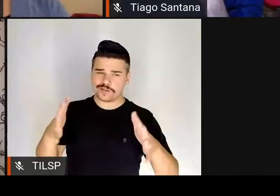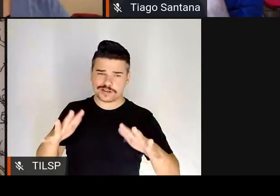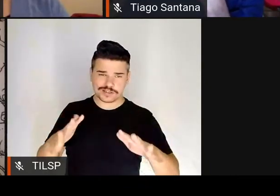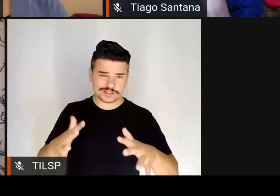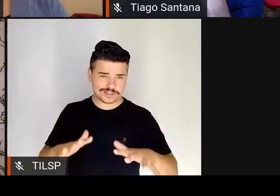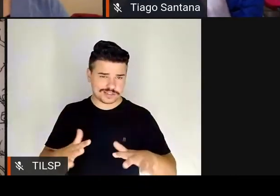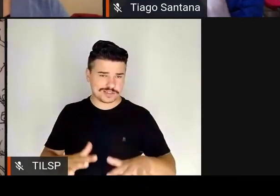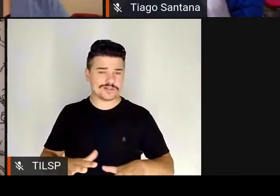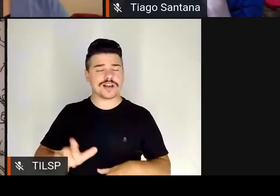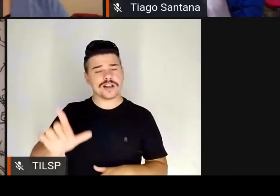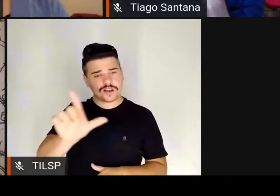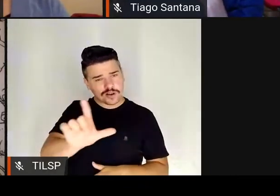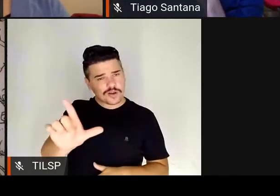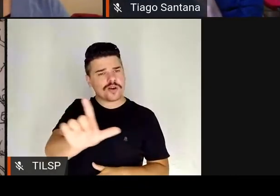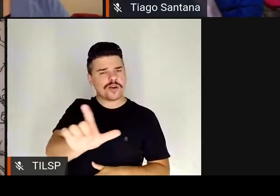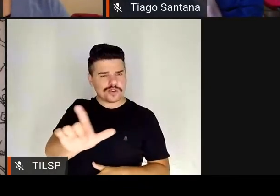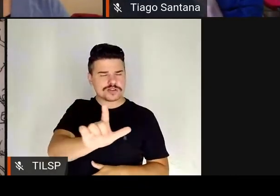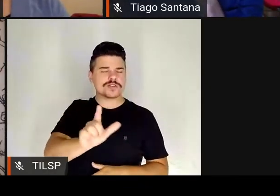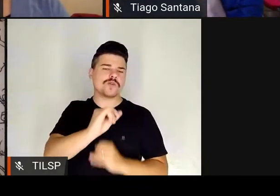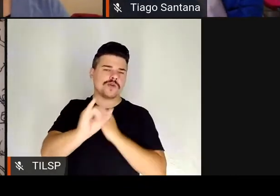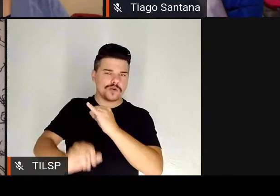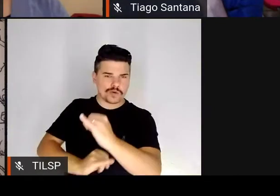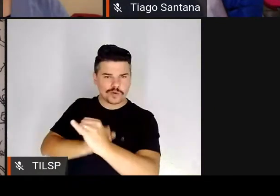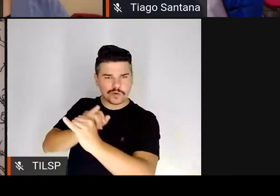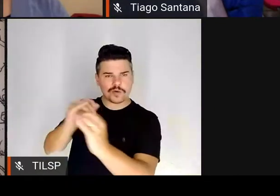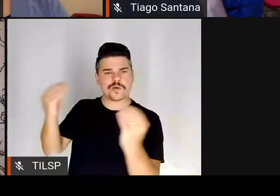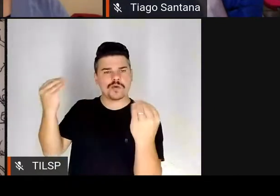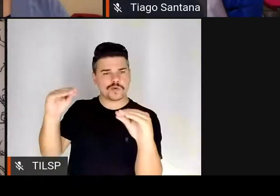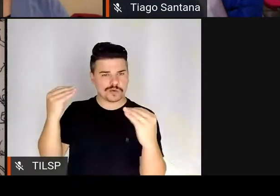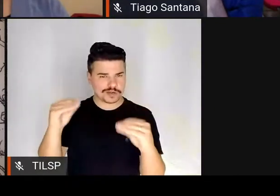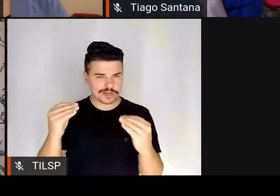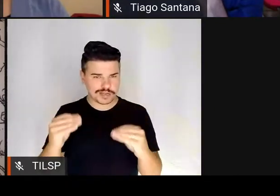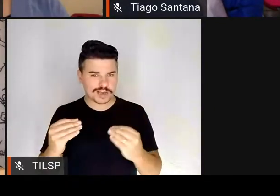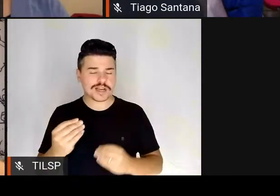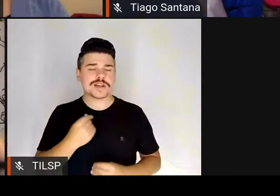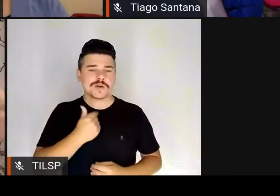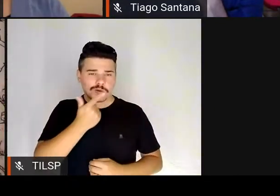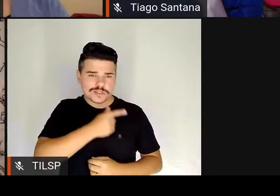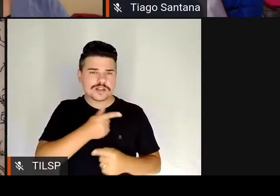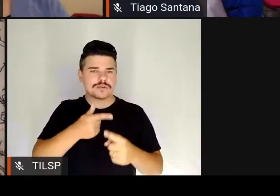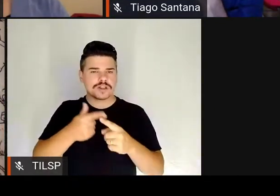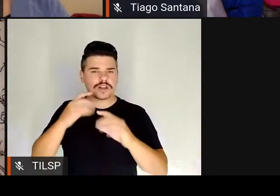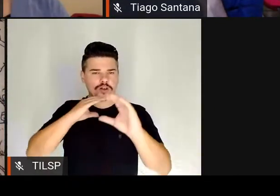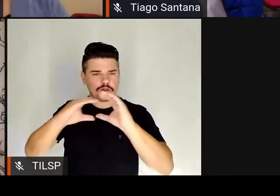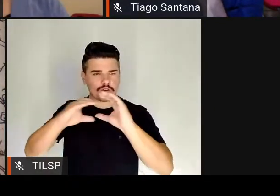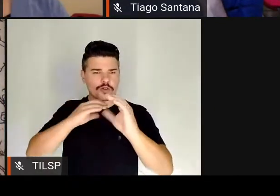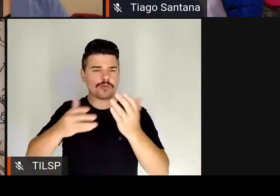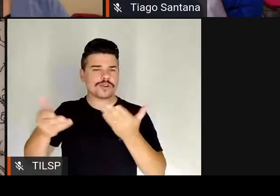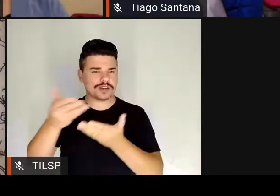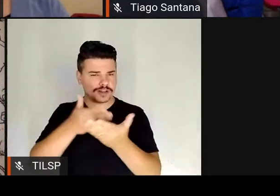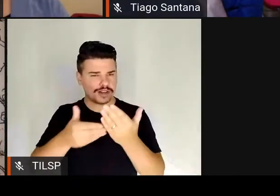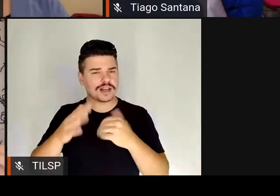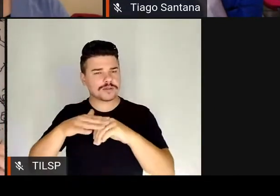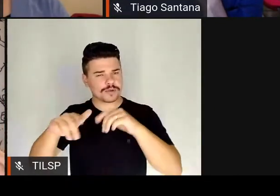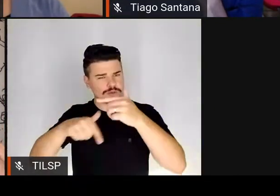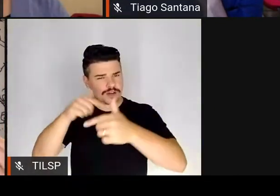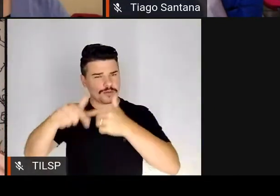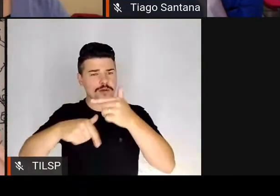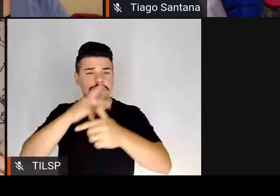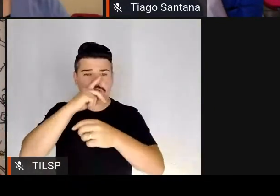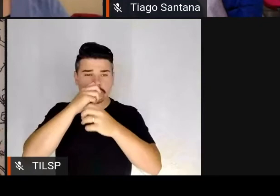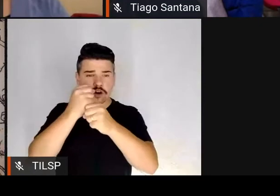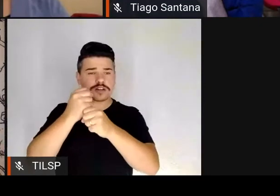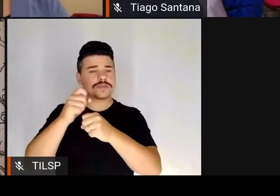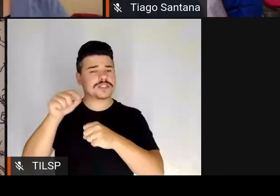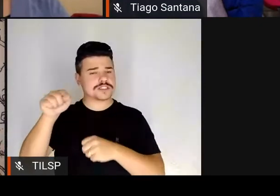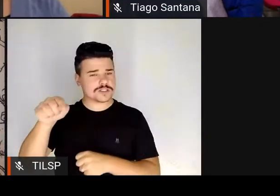claro, no online a gente consegue dar conta de publicar um trabalho mais amplo, mas tem essa